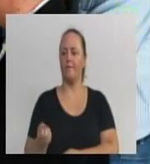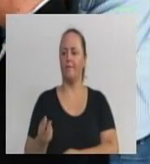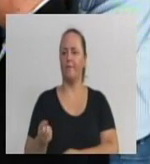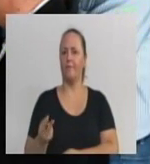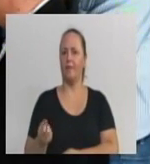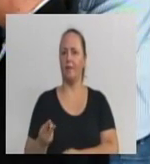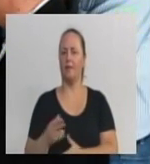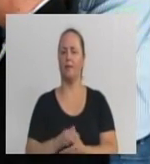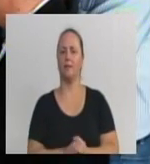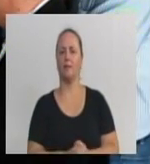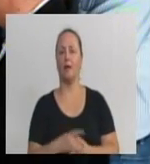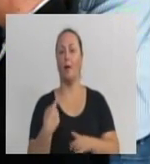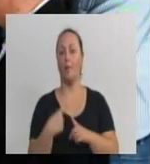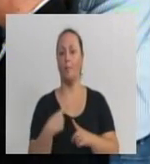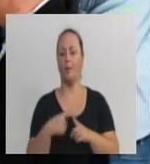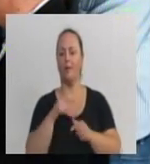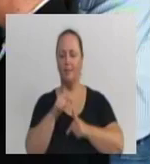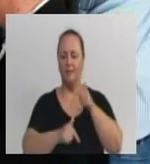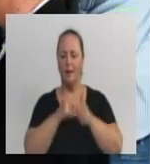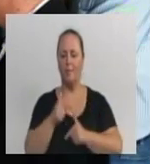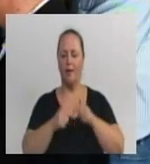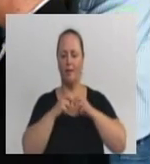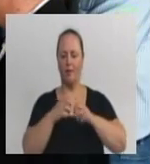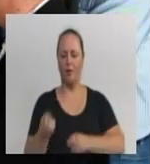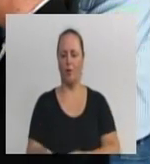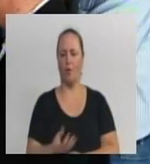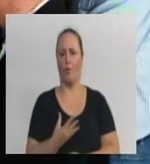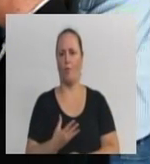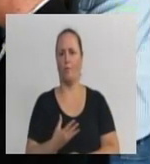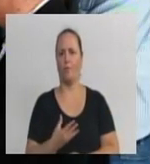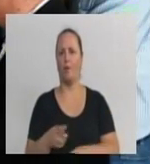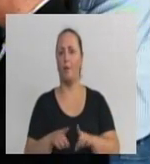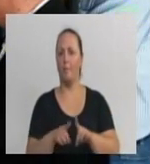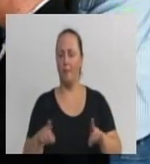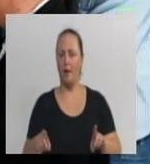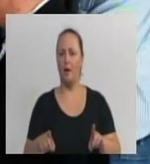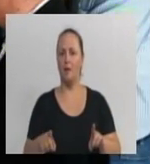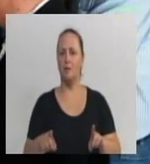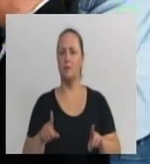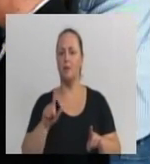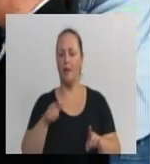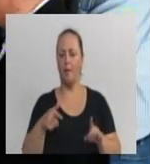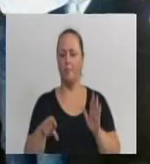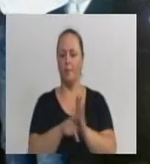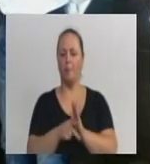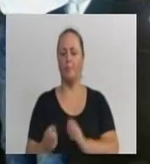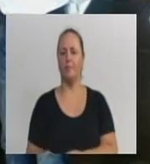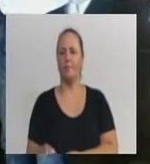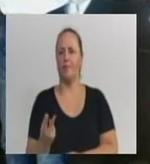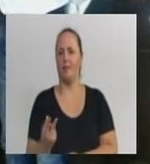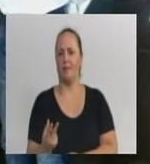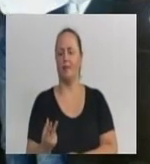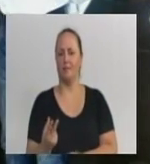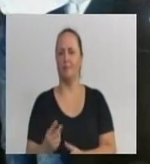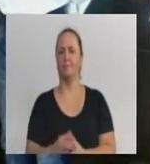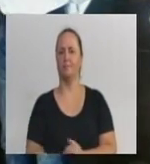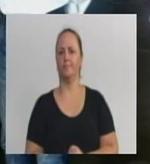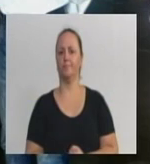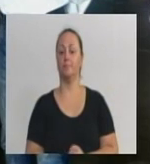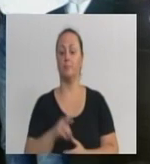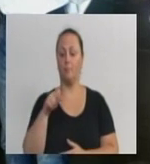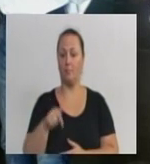trabalha com ônibus novos nas linhas. Mas esses ônibus eram lá de descarte, eram ônibus para ser vendidos. E como a nossa cidade precisou de